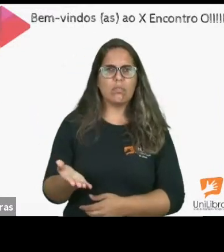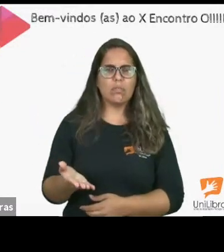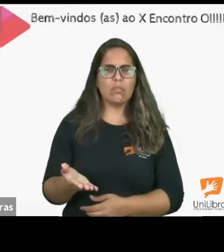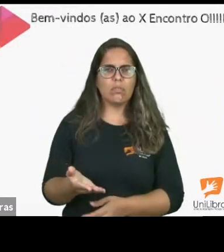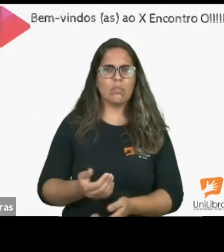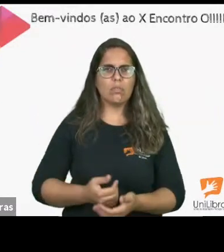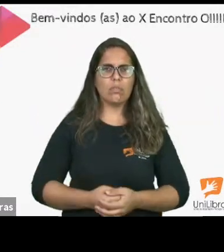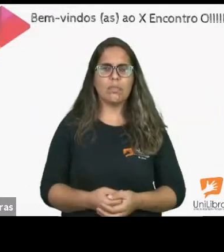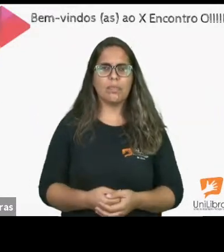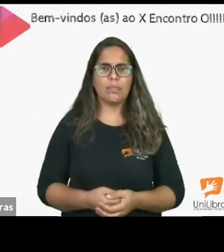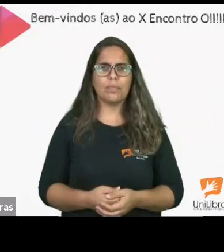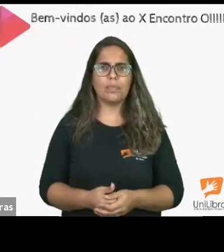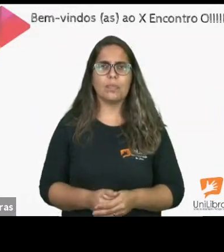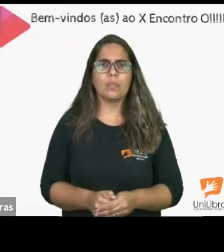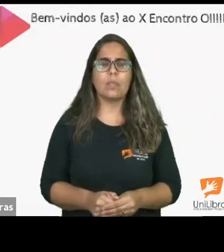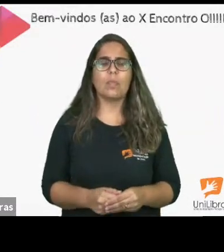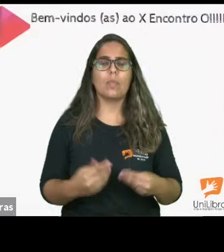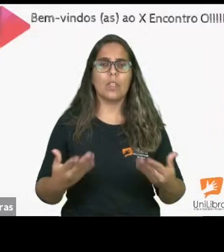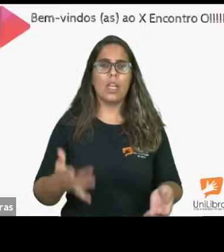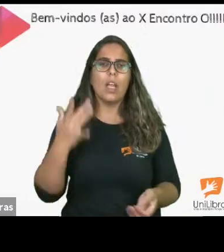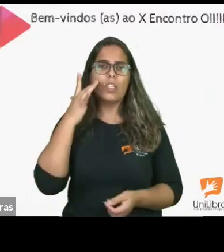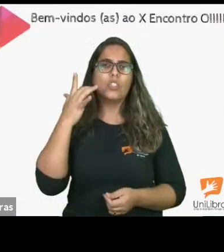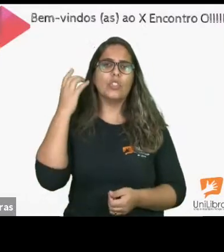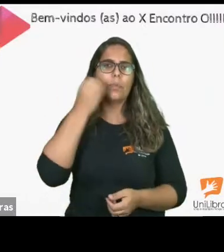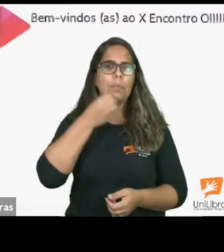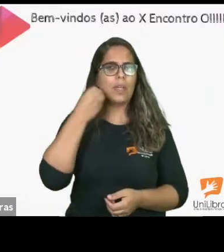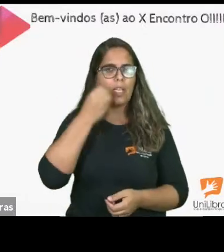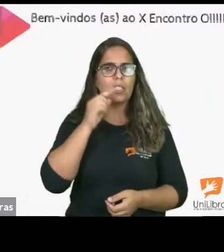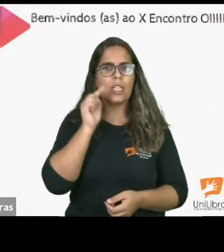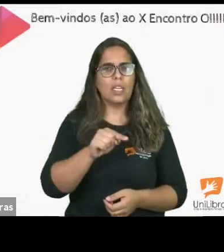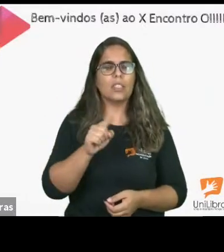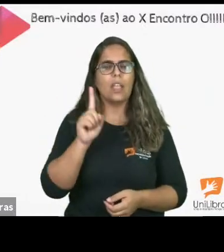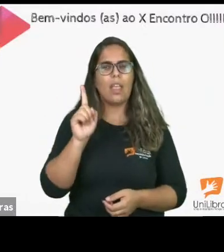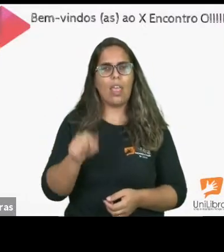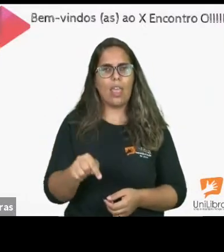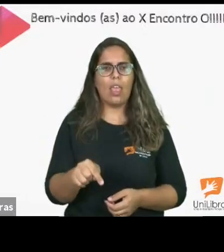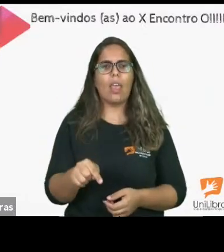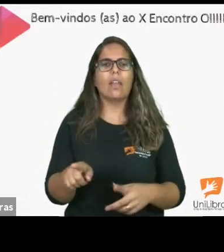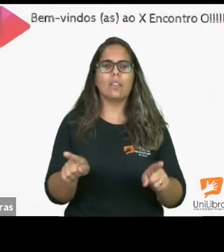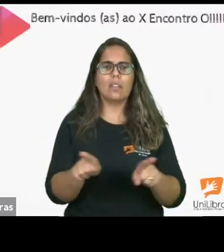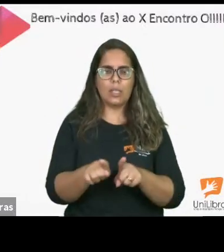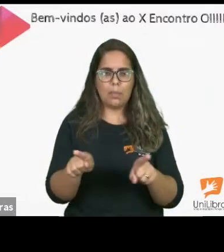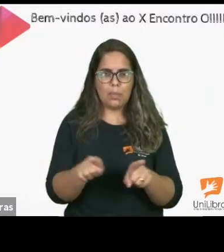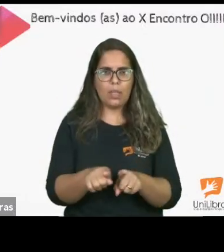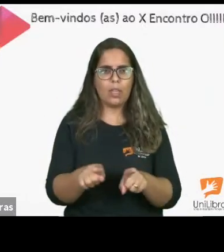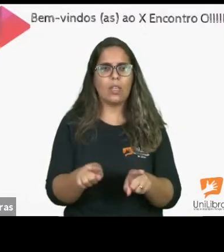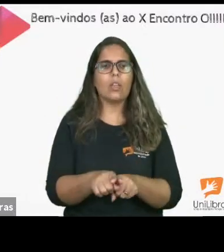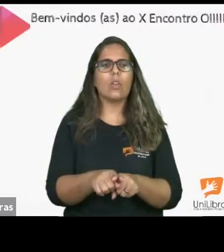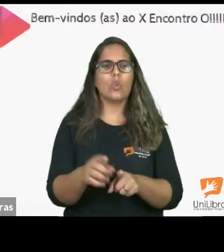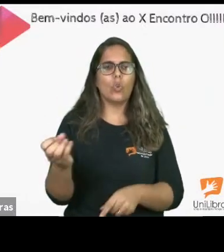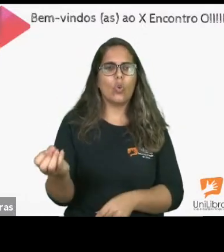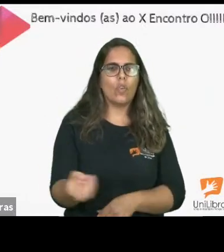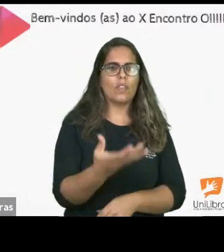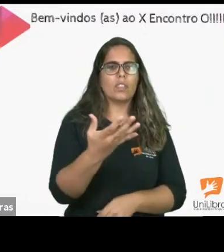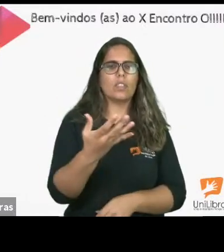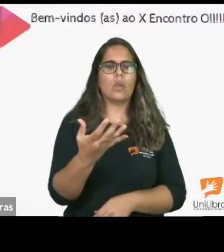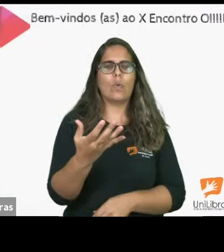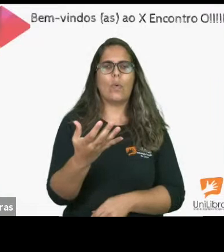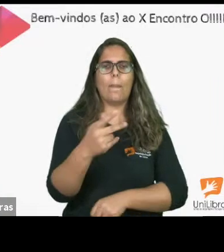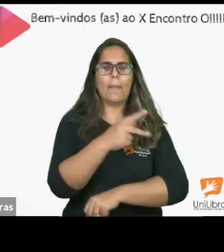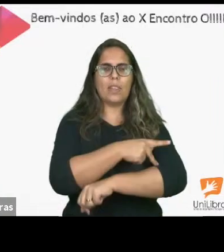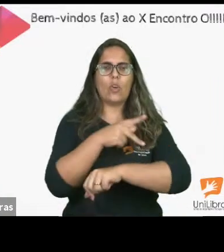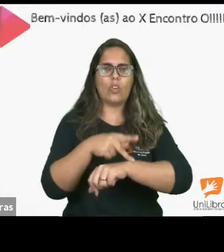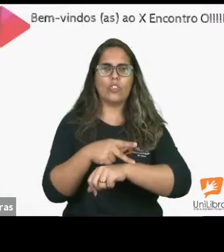E aí eu acho que essa experiência de Angicos é, então, também inovação